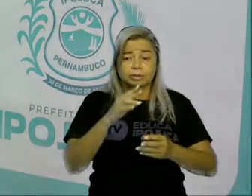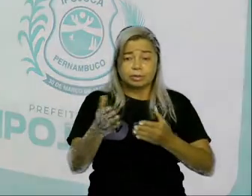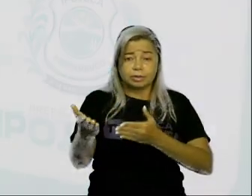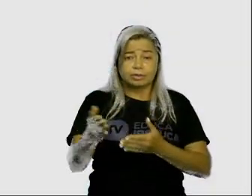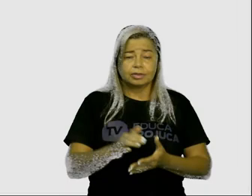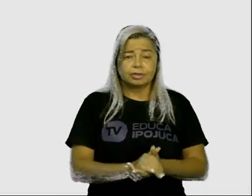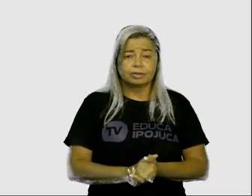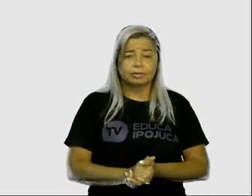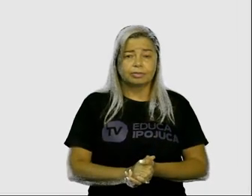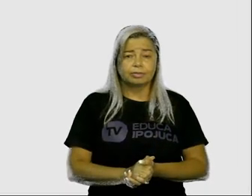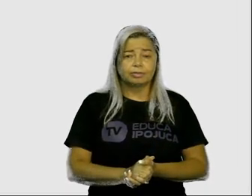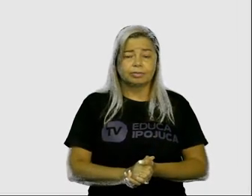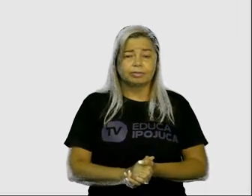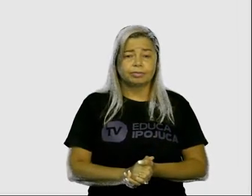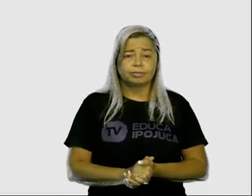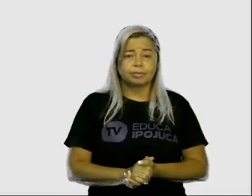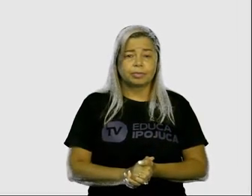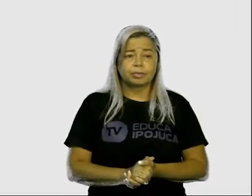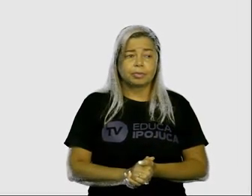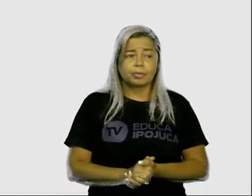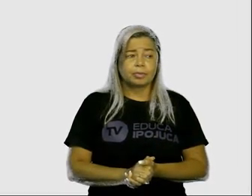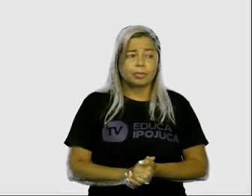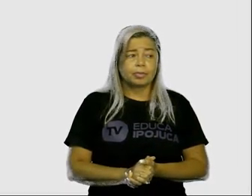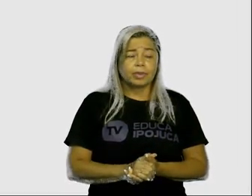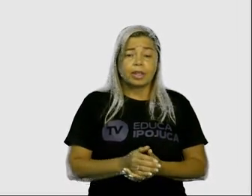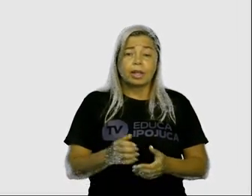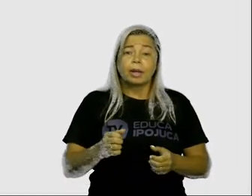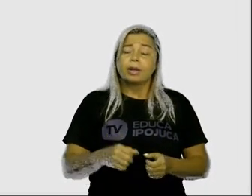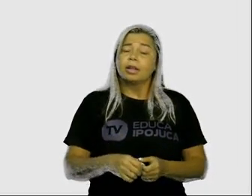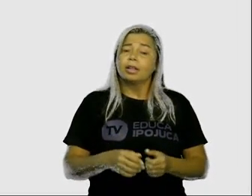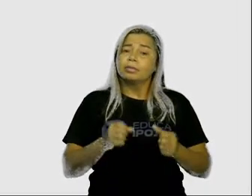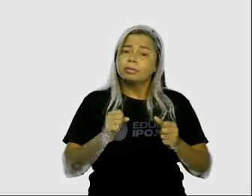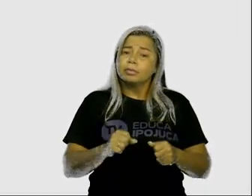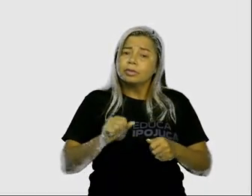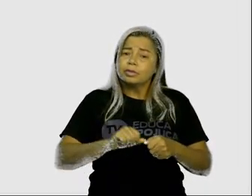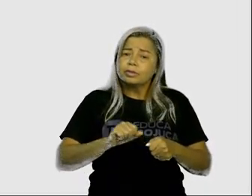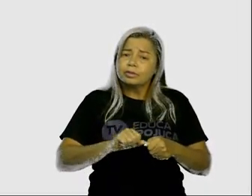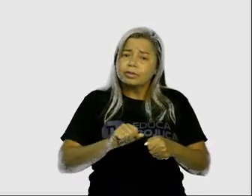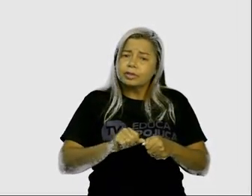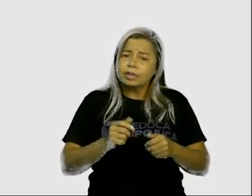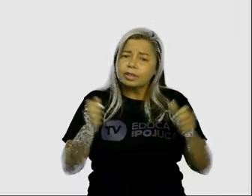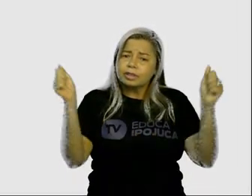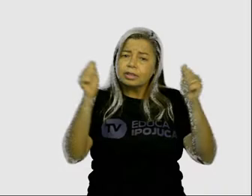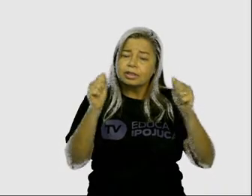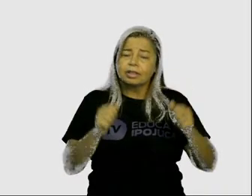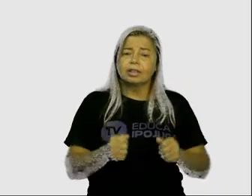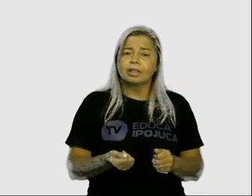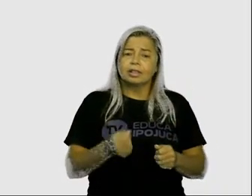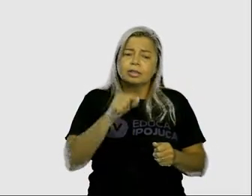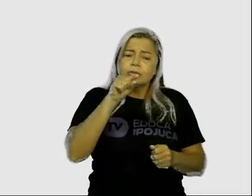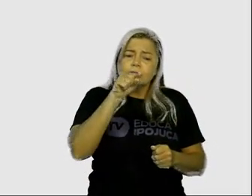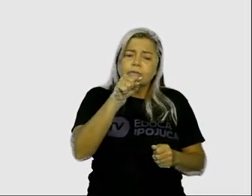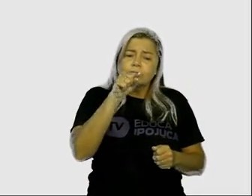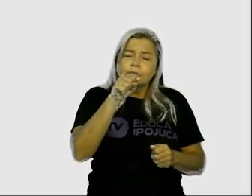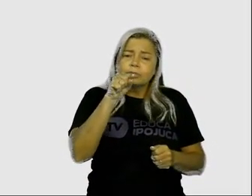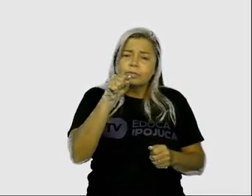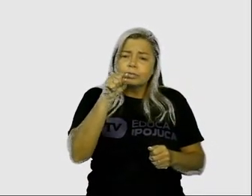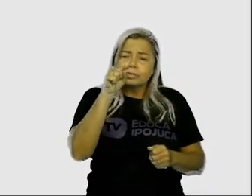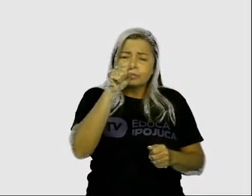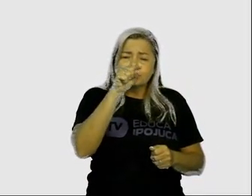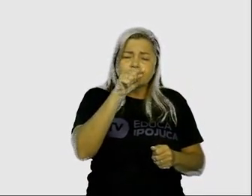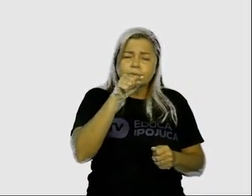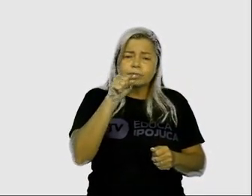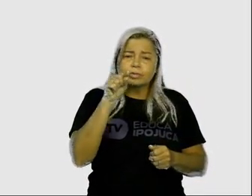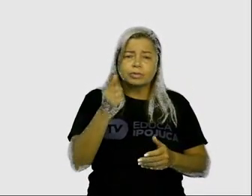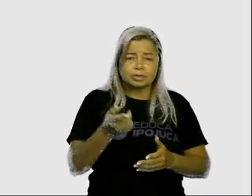Veja, ponto. Então você pode fazer aqui essa arte, ó, cheia de pontinhos. Veja que cor para fazer essa rosa